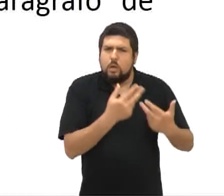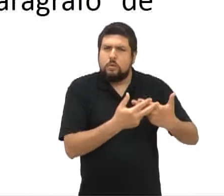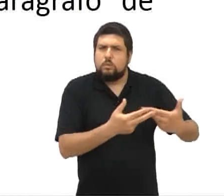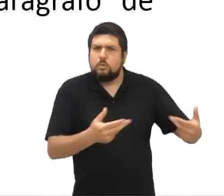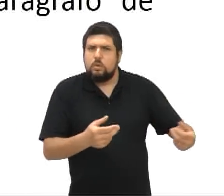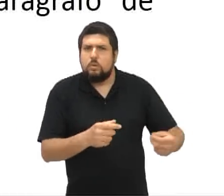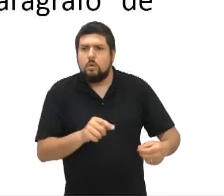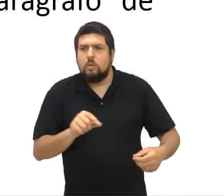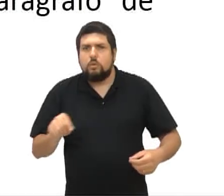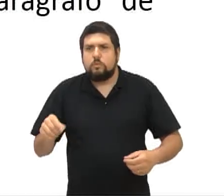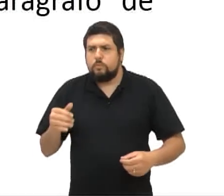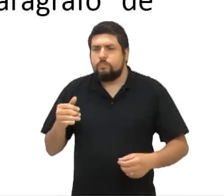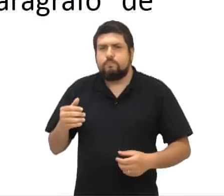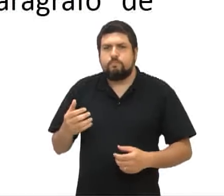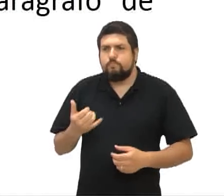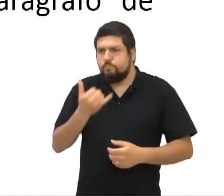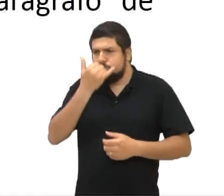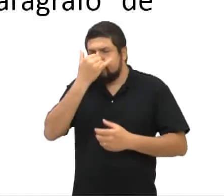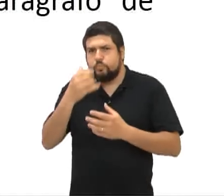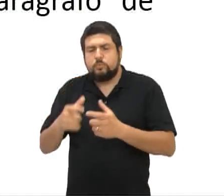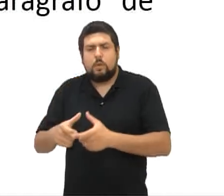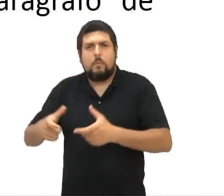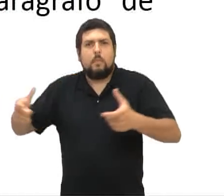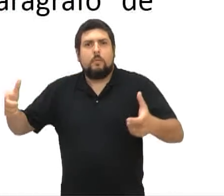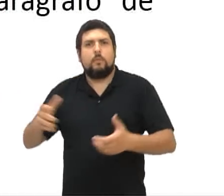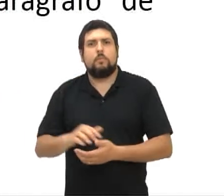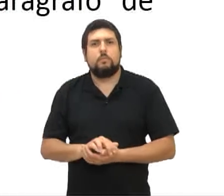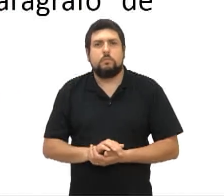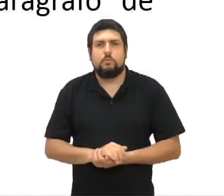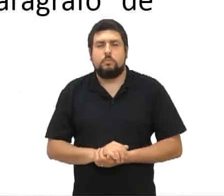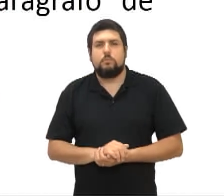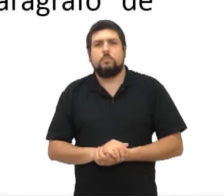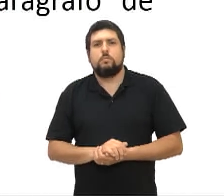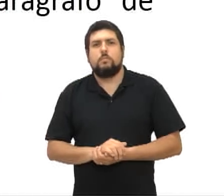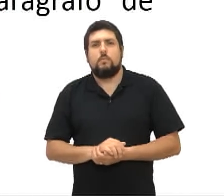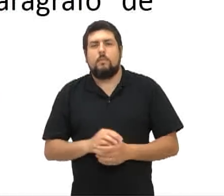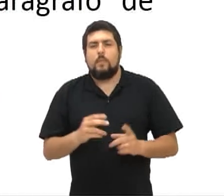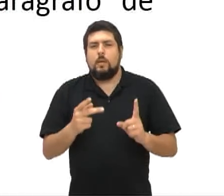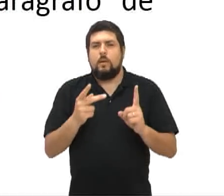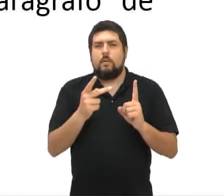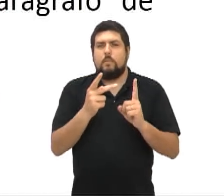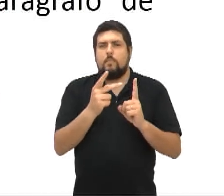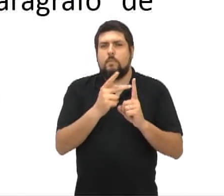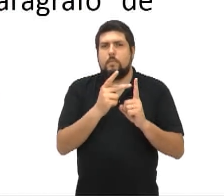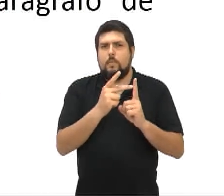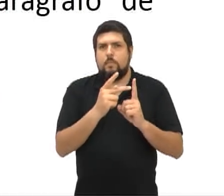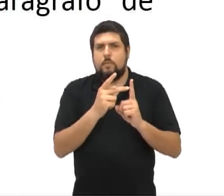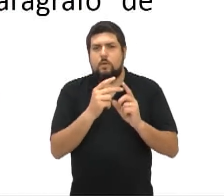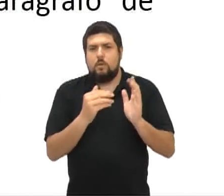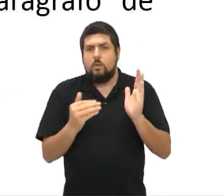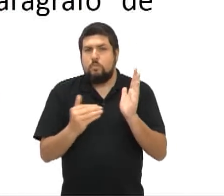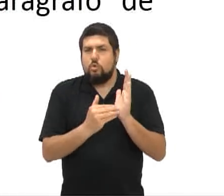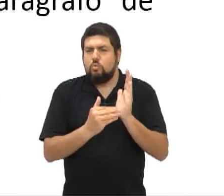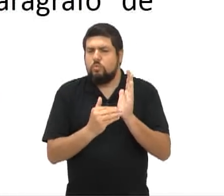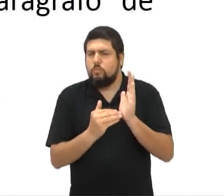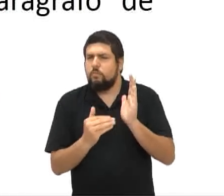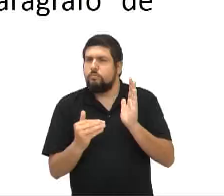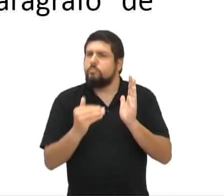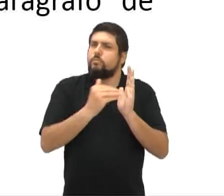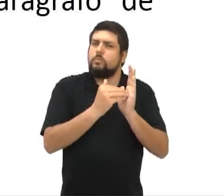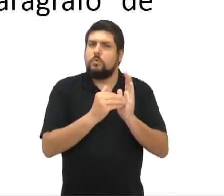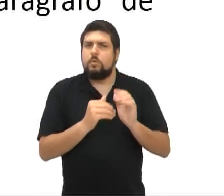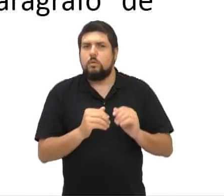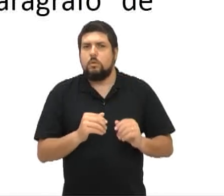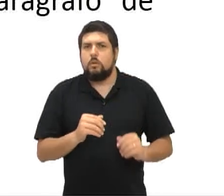alto demais. No penúltimo parágrafo, que é o último parágrafo de argumentos da autora, ela levanta